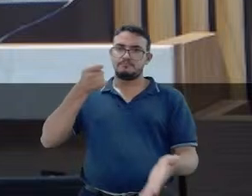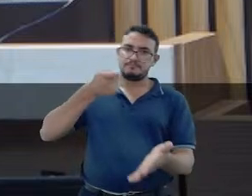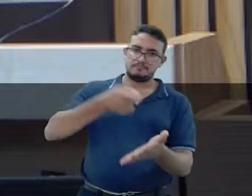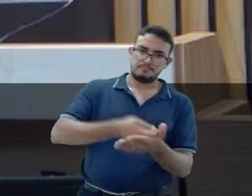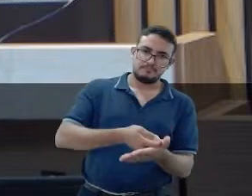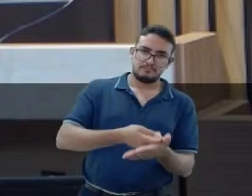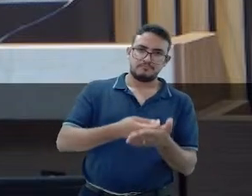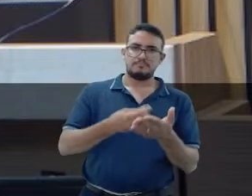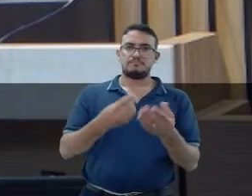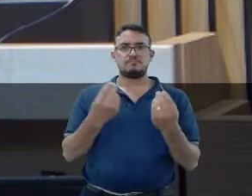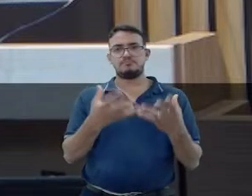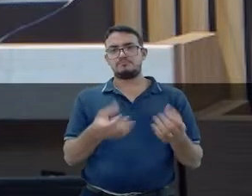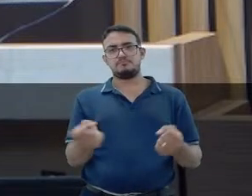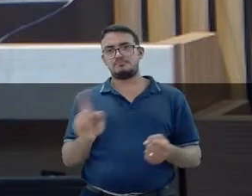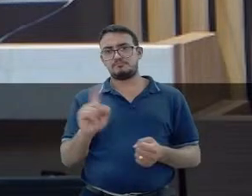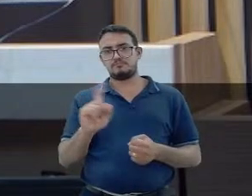provimento.